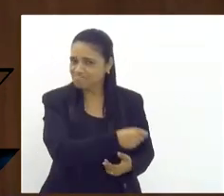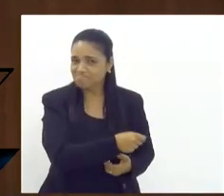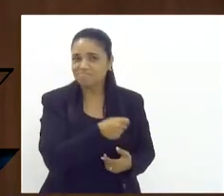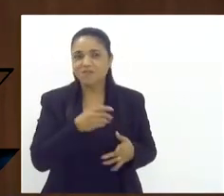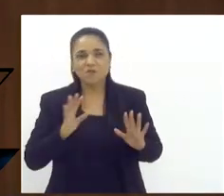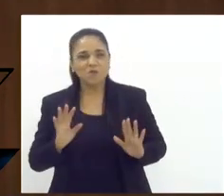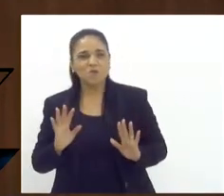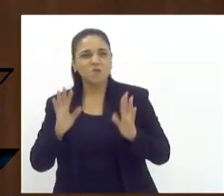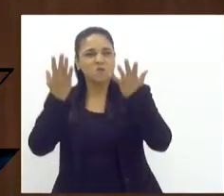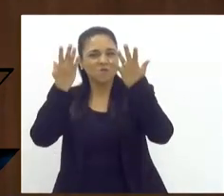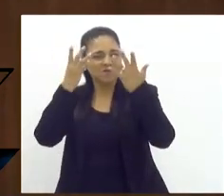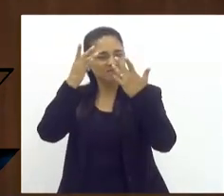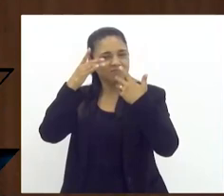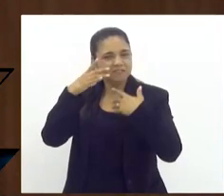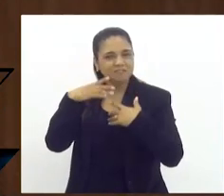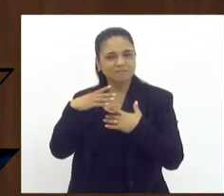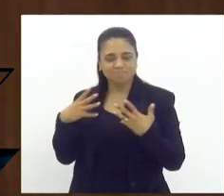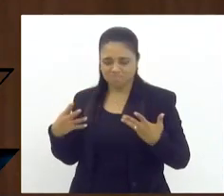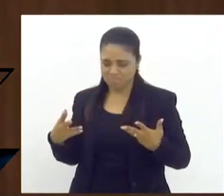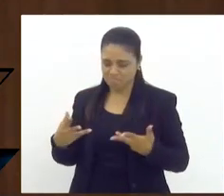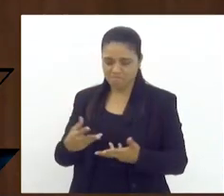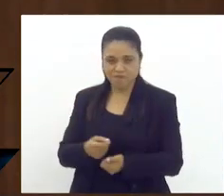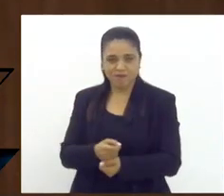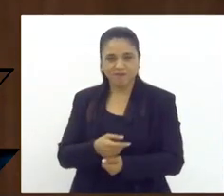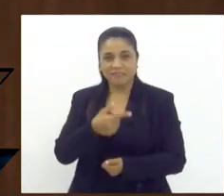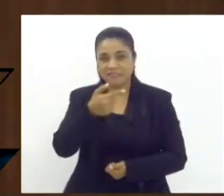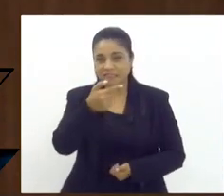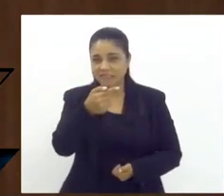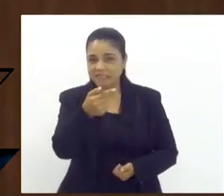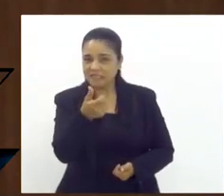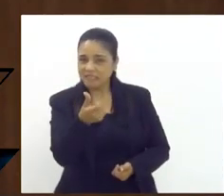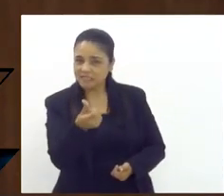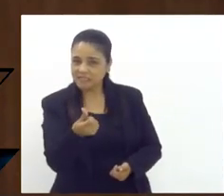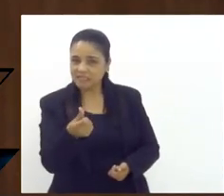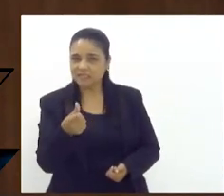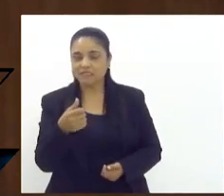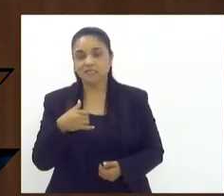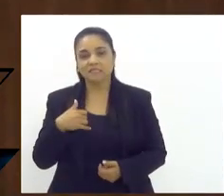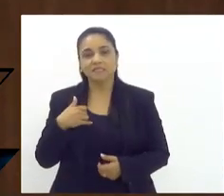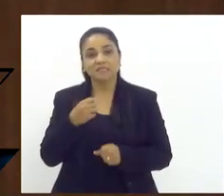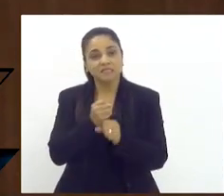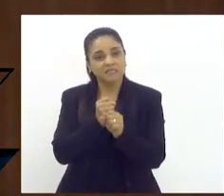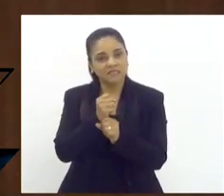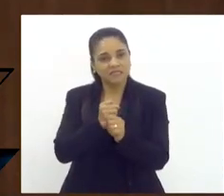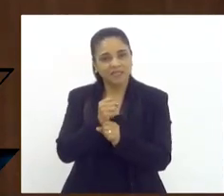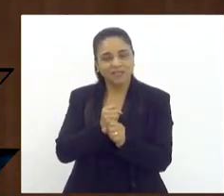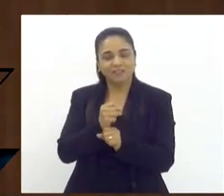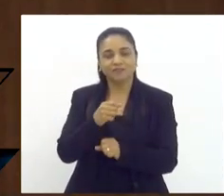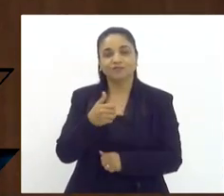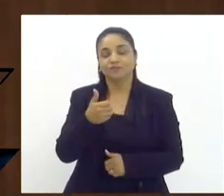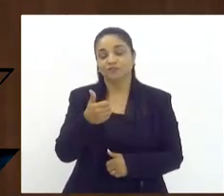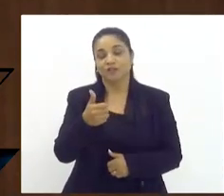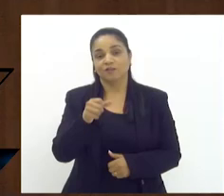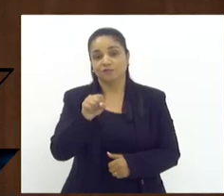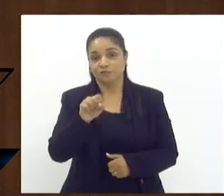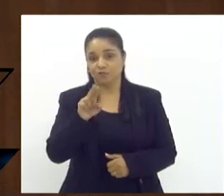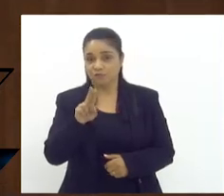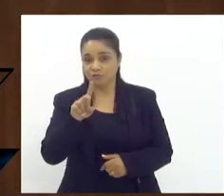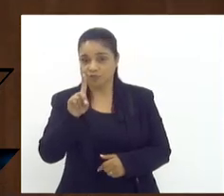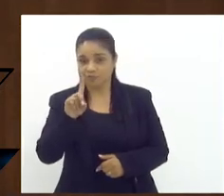comemoração digna dos 76 anos da suderj e dos 70 anos